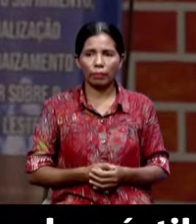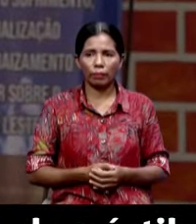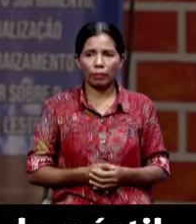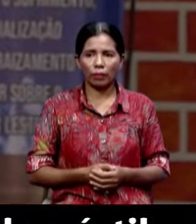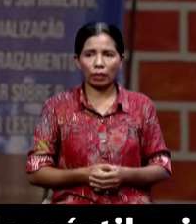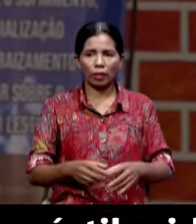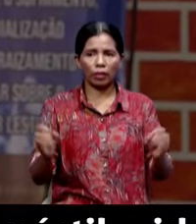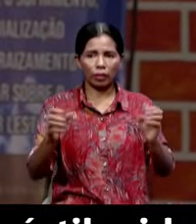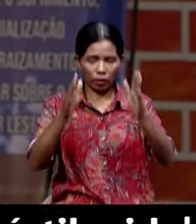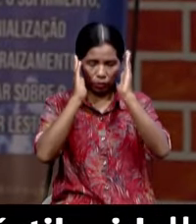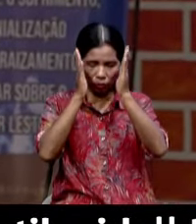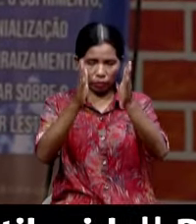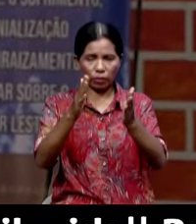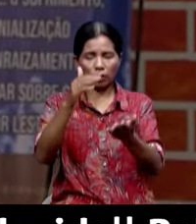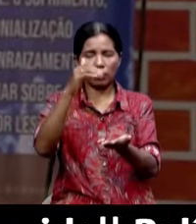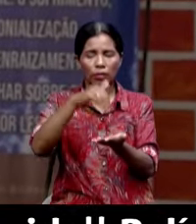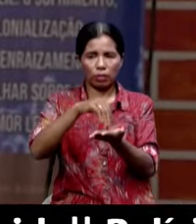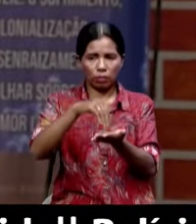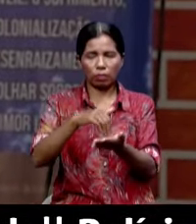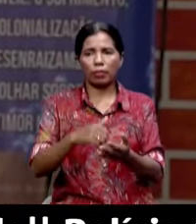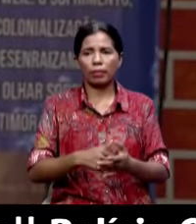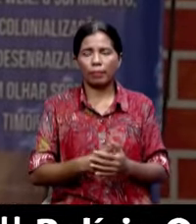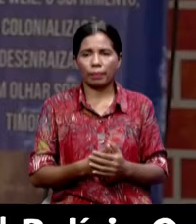Nós agora, agora nem o Google diz.